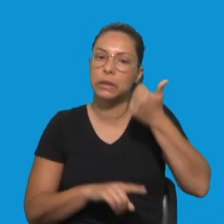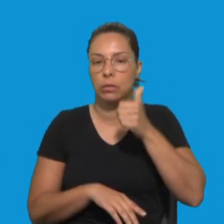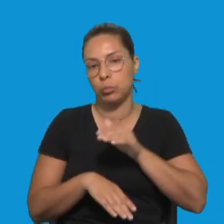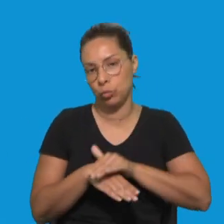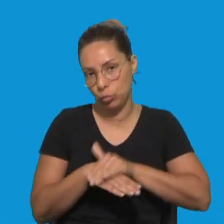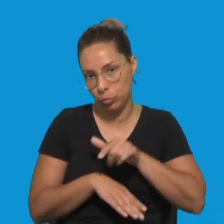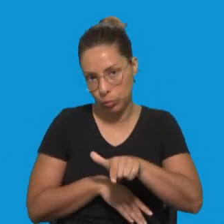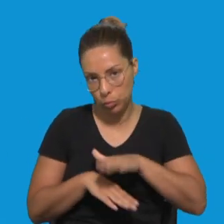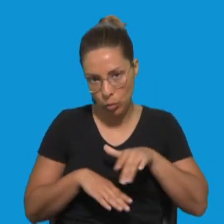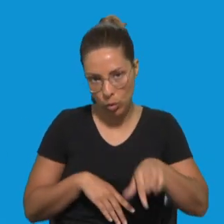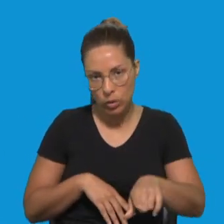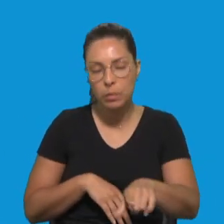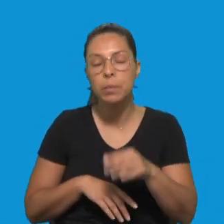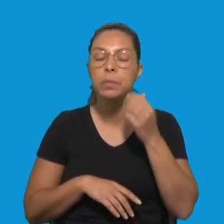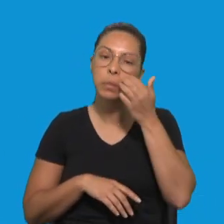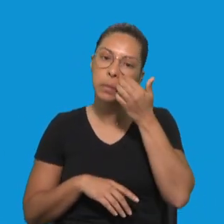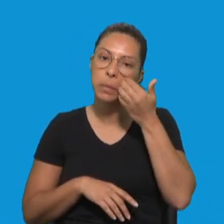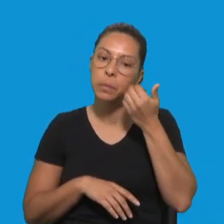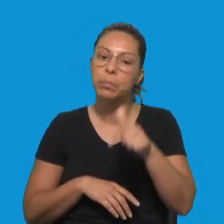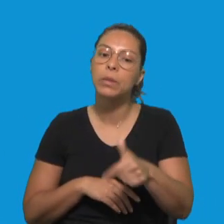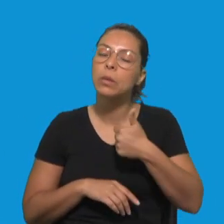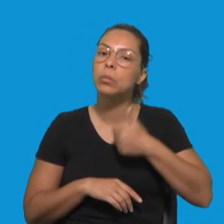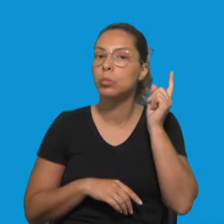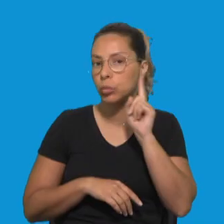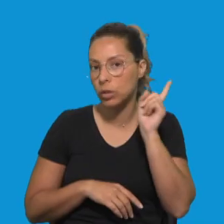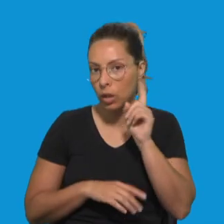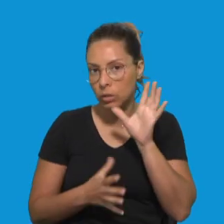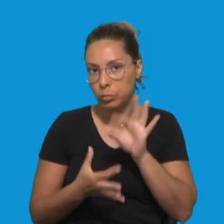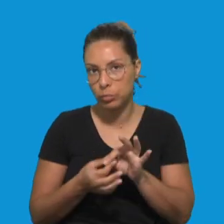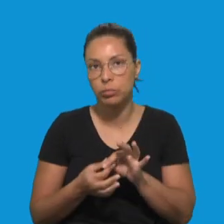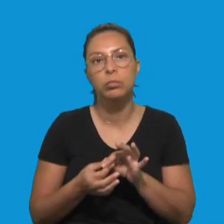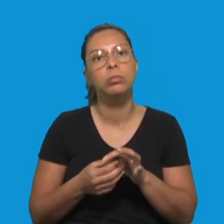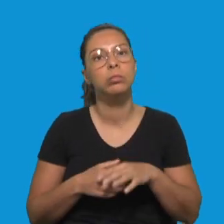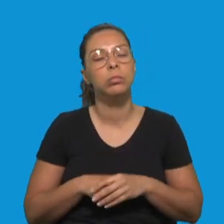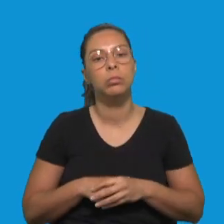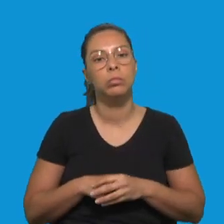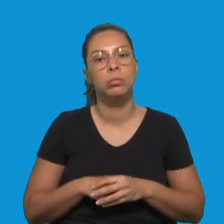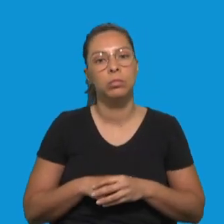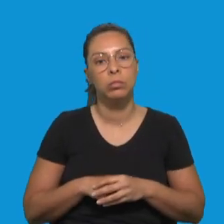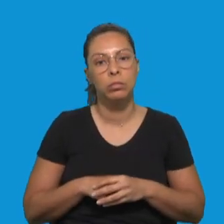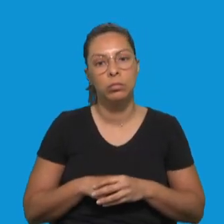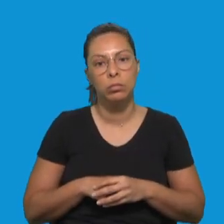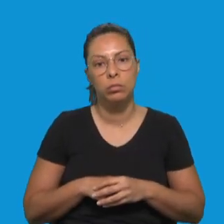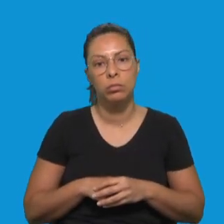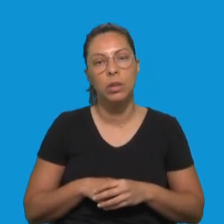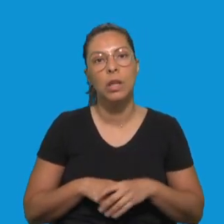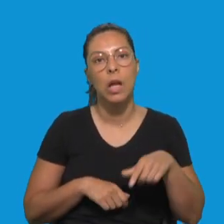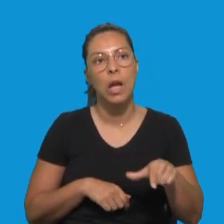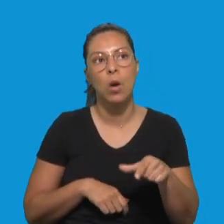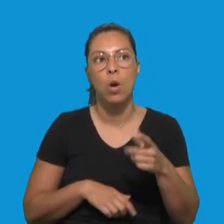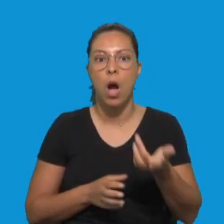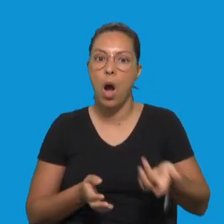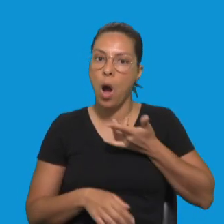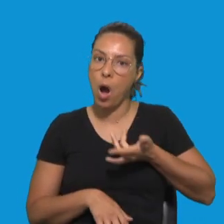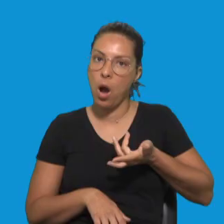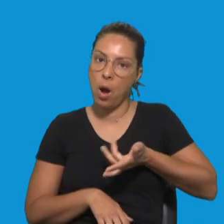por isso, creio que é importante realçar que a centralidade do amor é